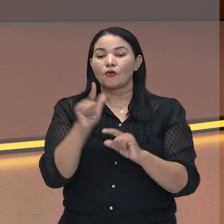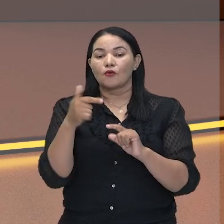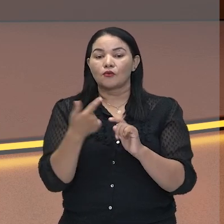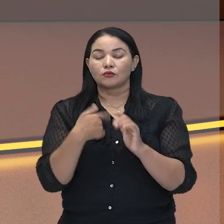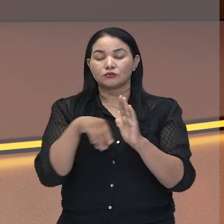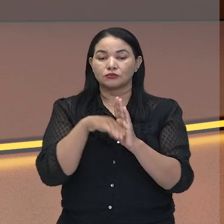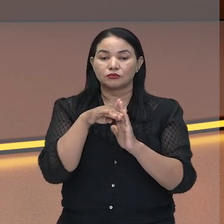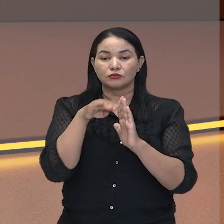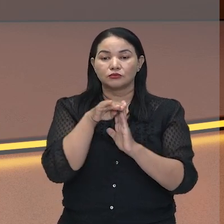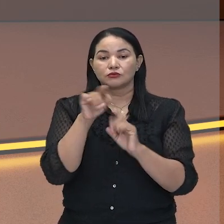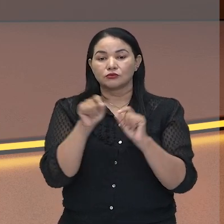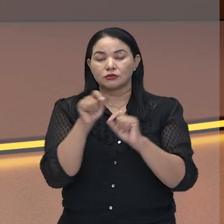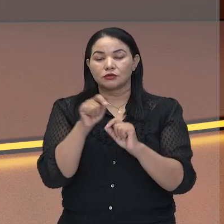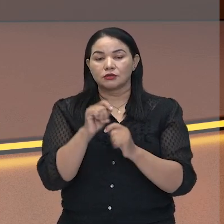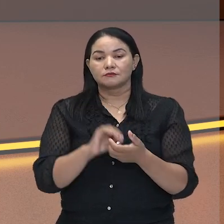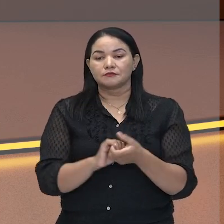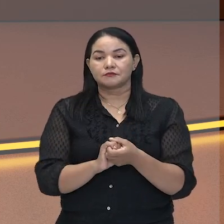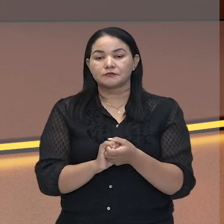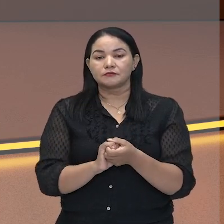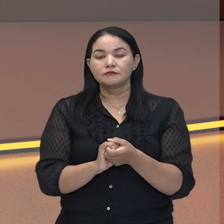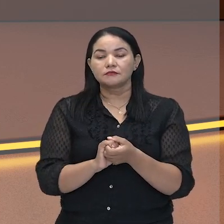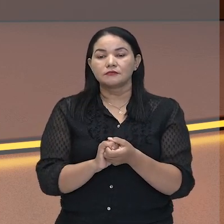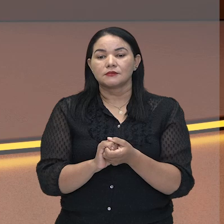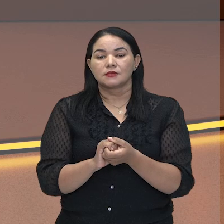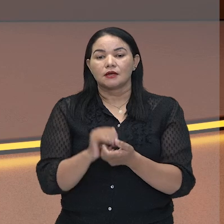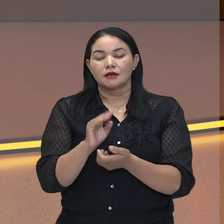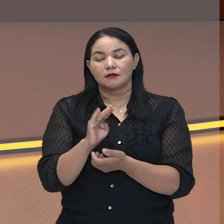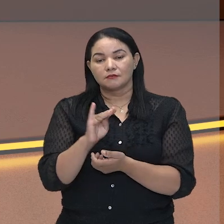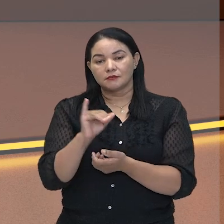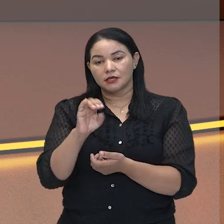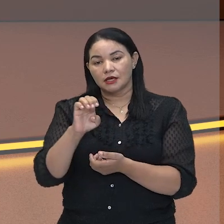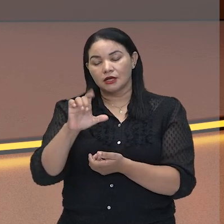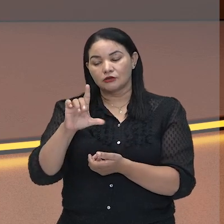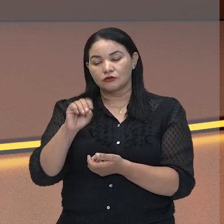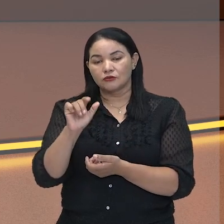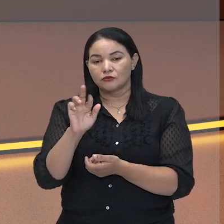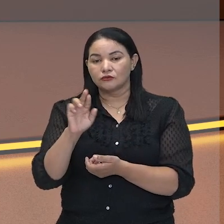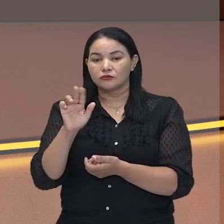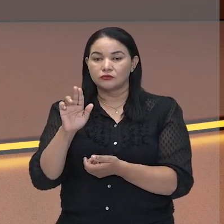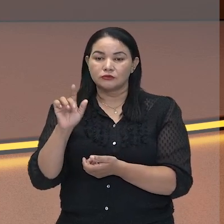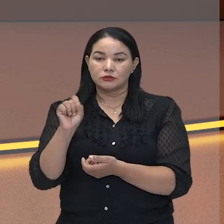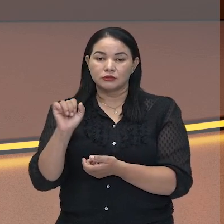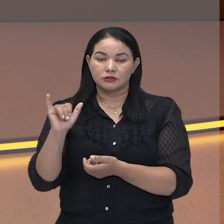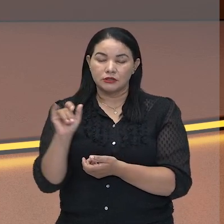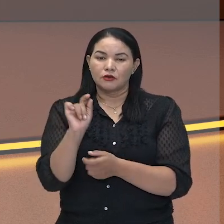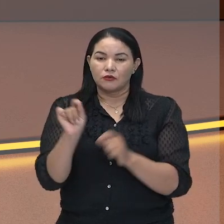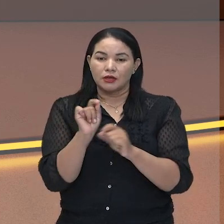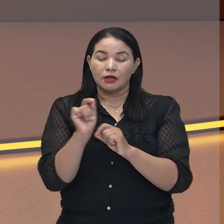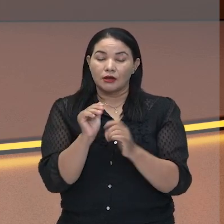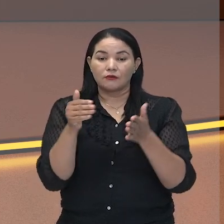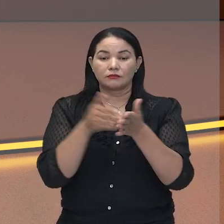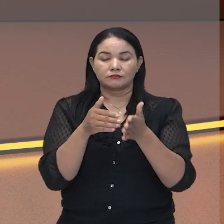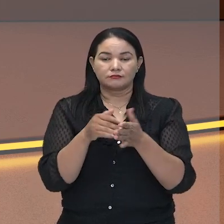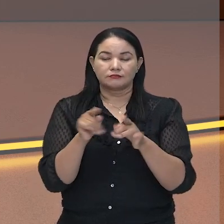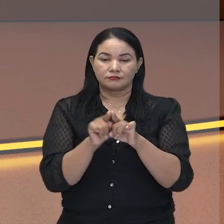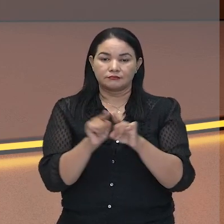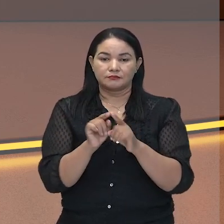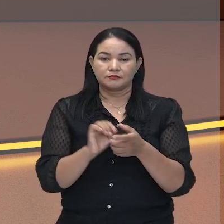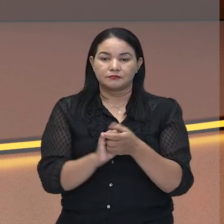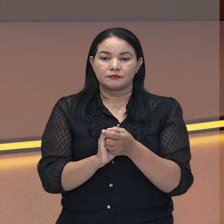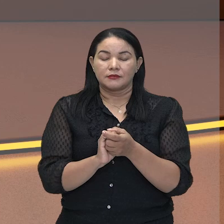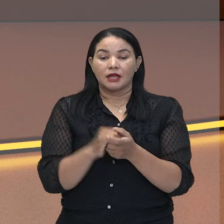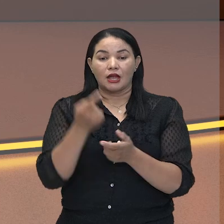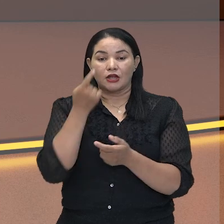muito alto, Belarus ou Bielorrússia, com 0,801, né, ali no limite. A partir daí, a gente começa